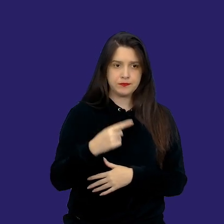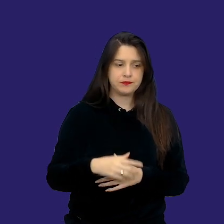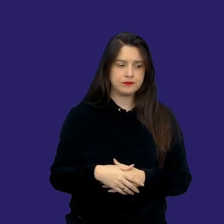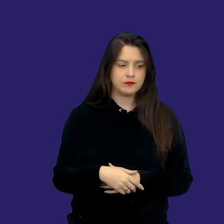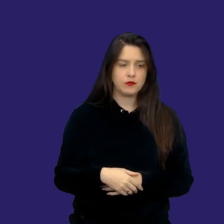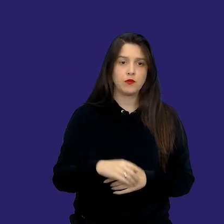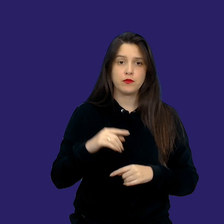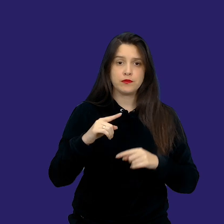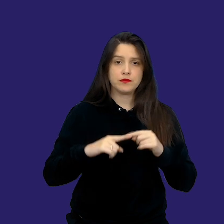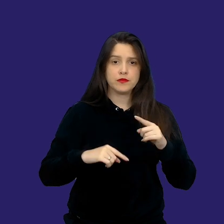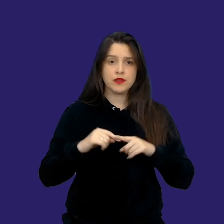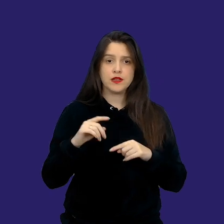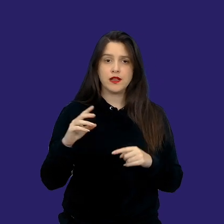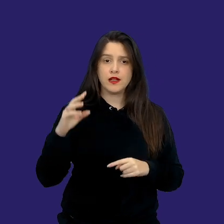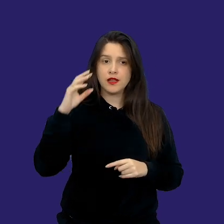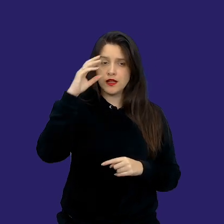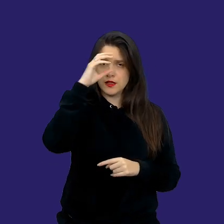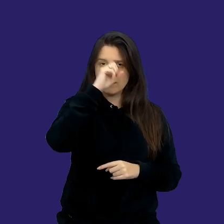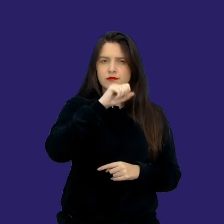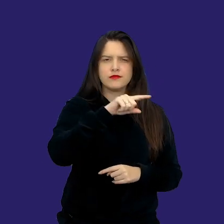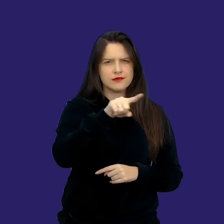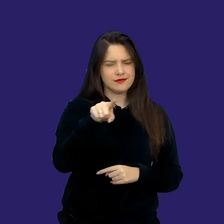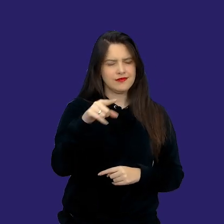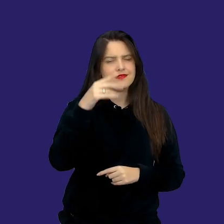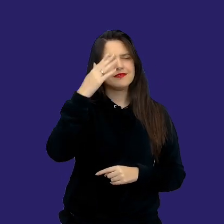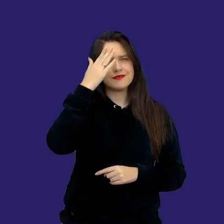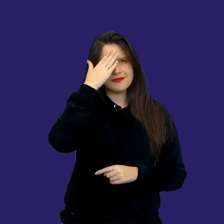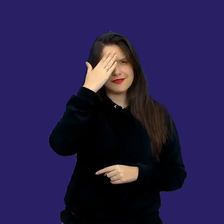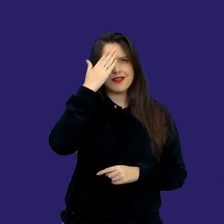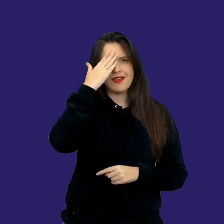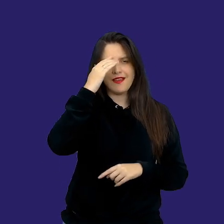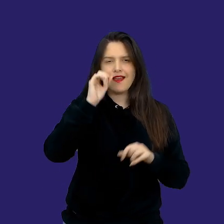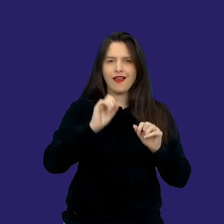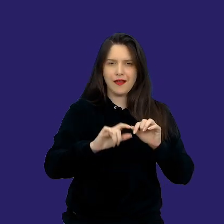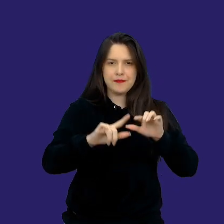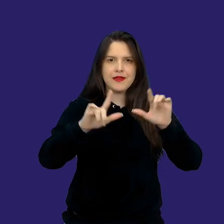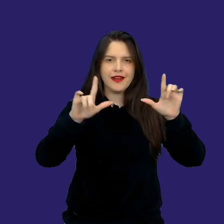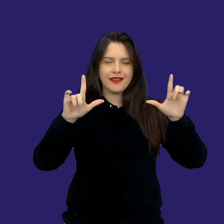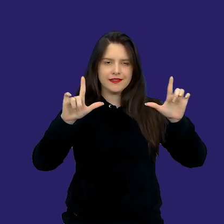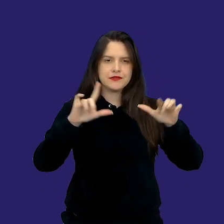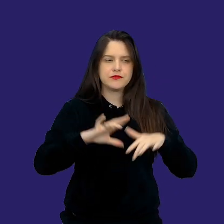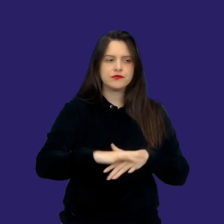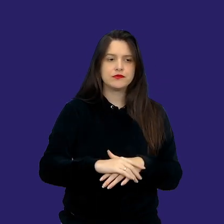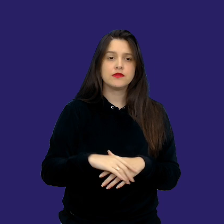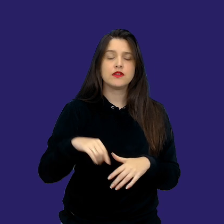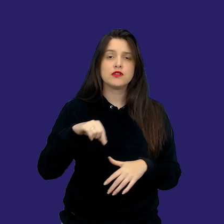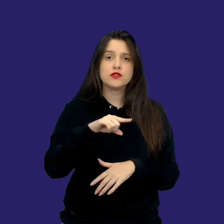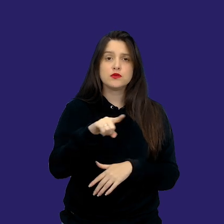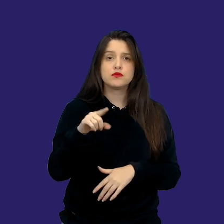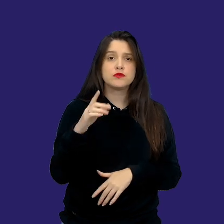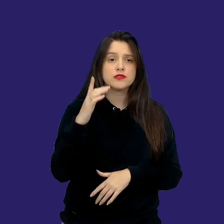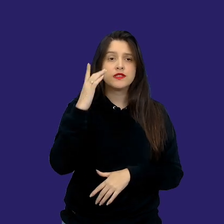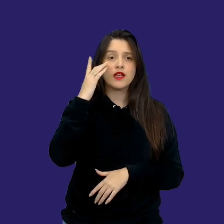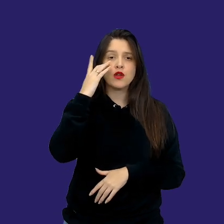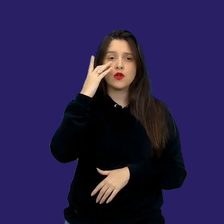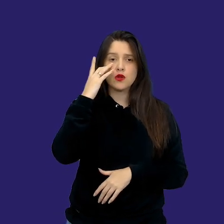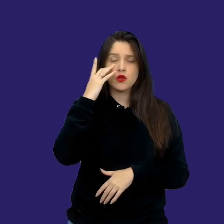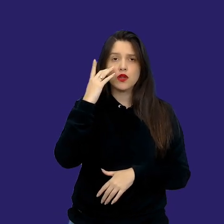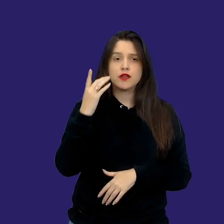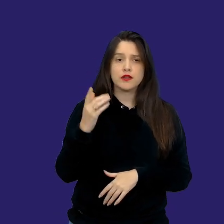O material, vocês já sabem, né? Toda a formação aparece. Se você baixou